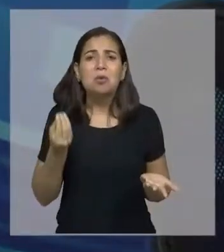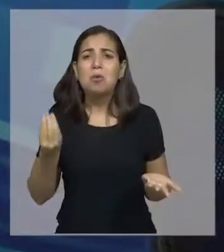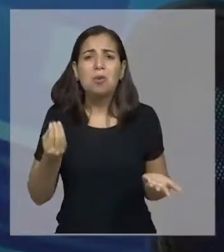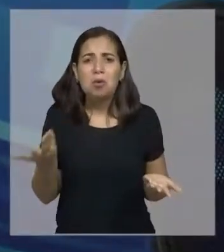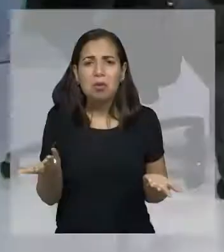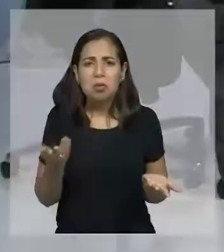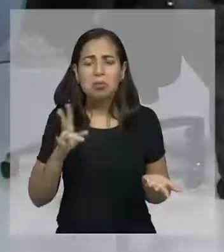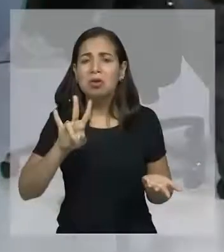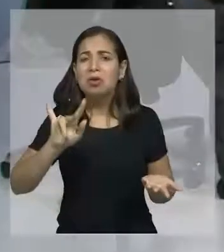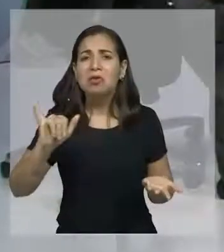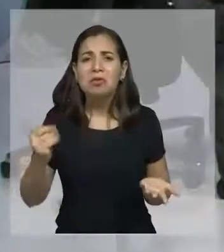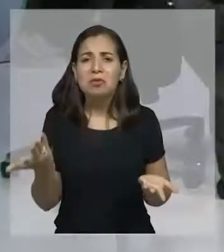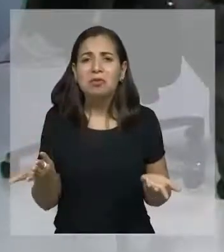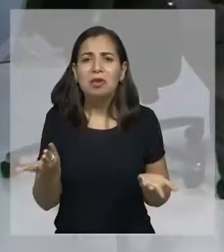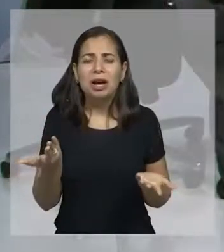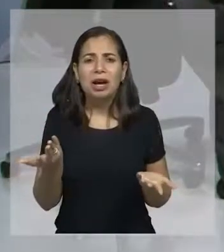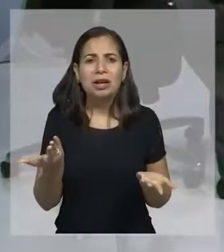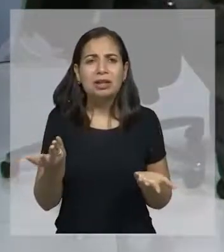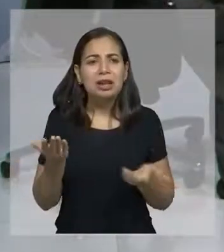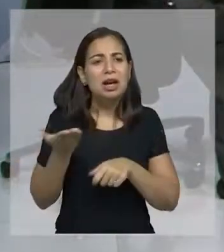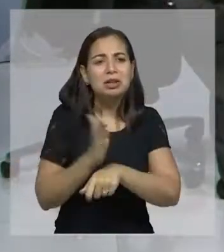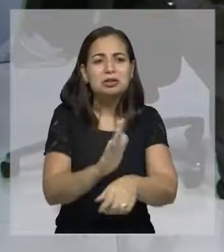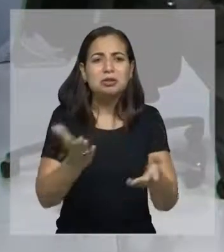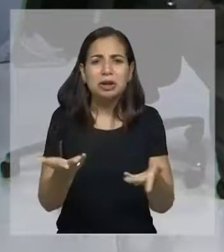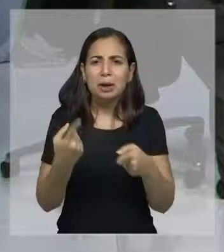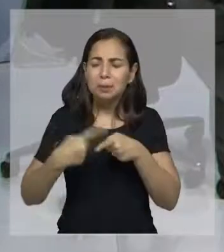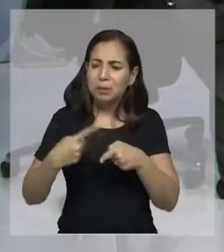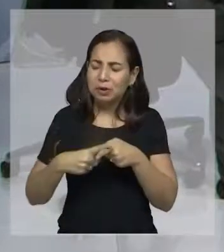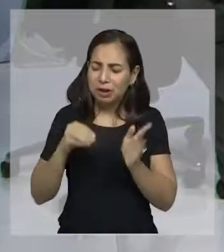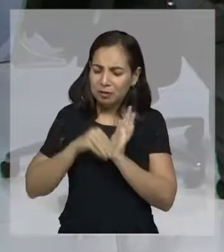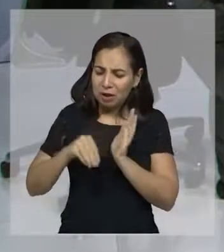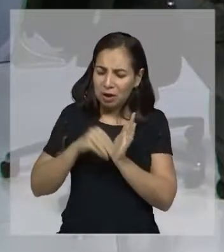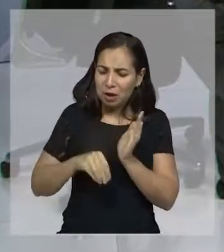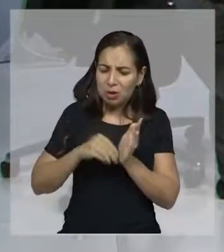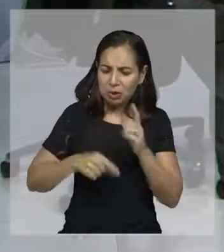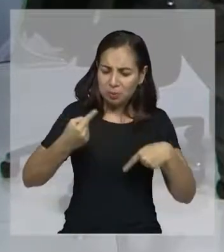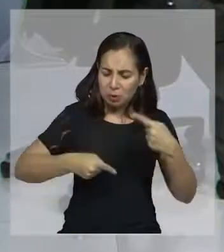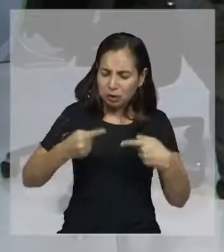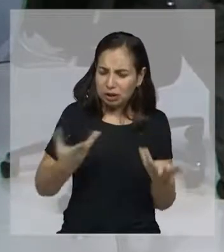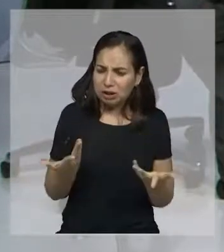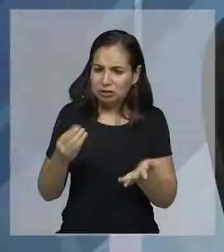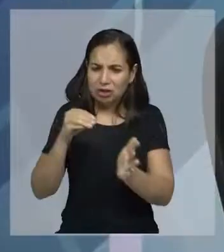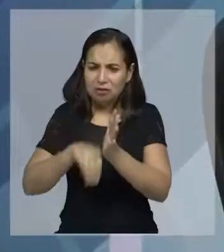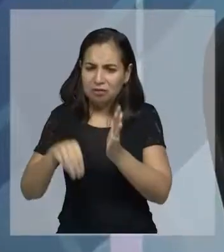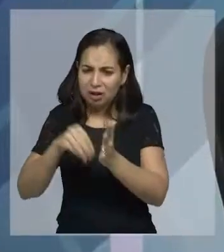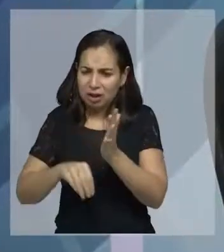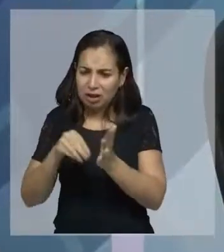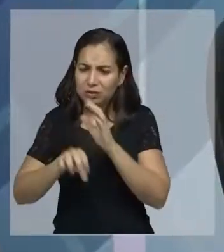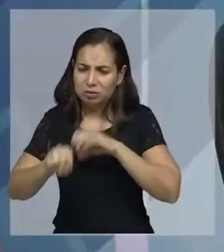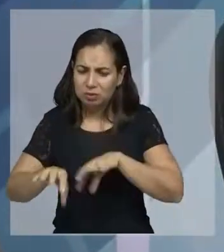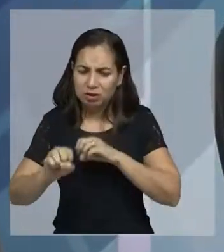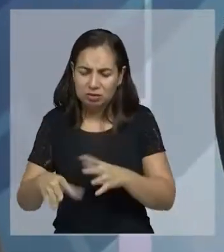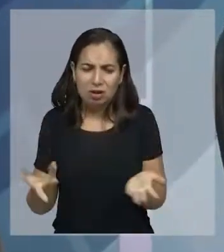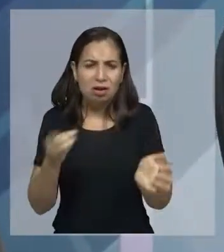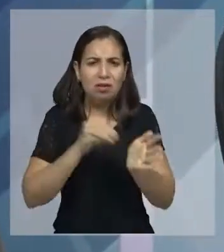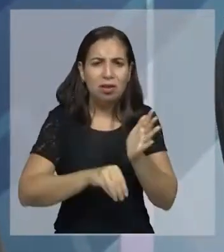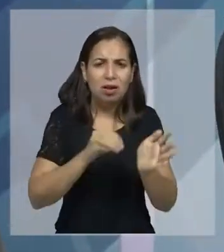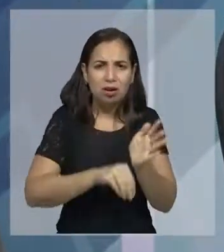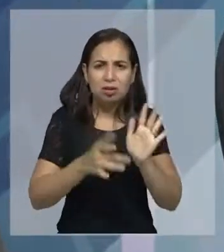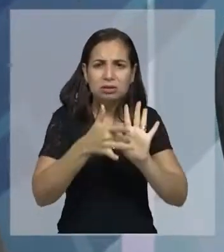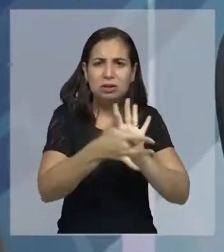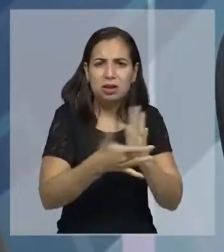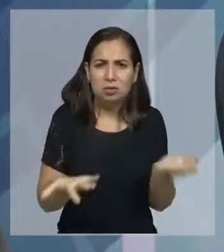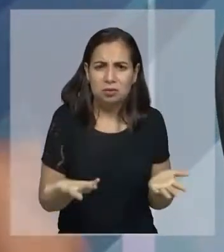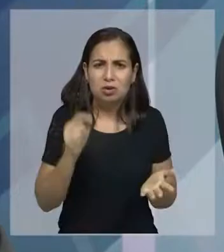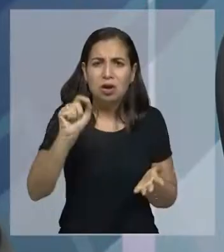falta da comida, da alimentação, da escola mais fácil, dessa violência que nós assistimos aqui no